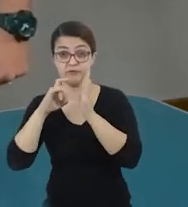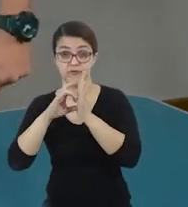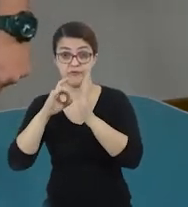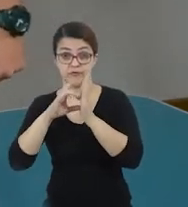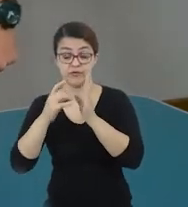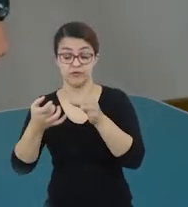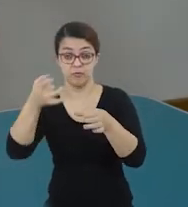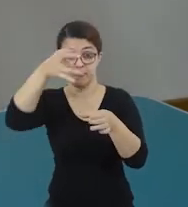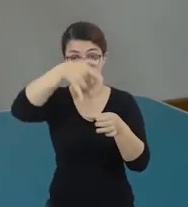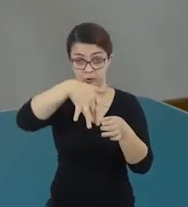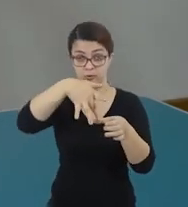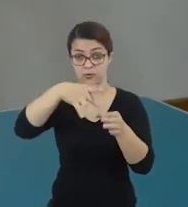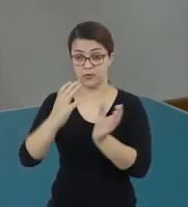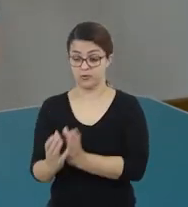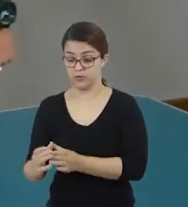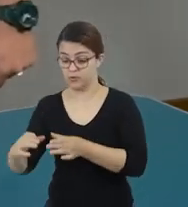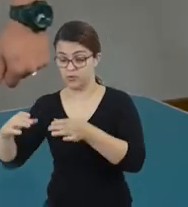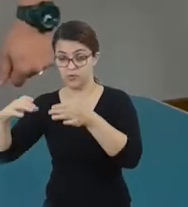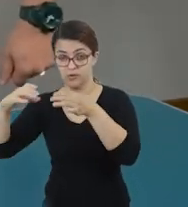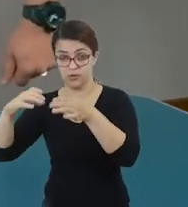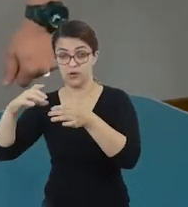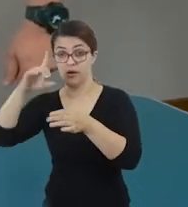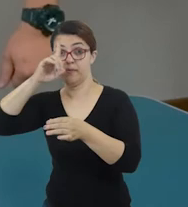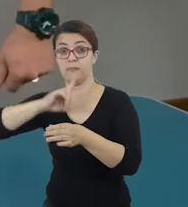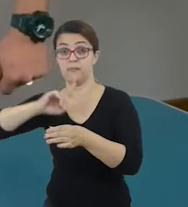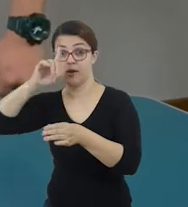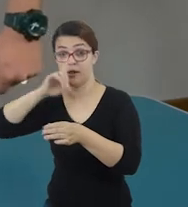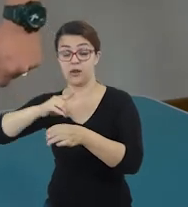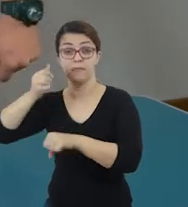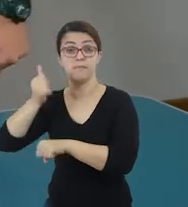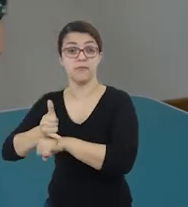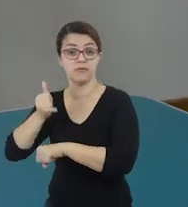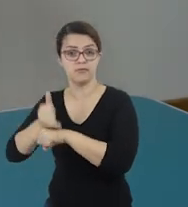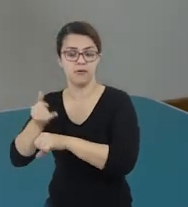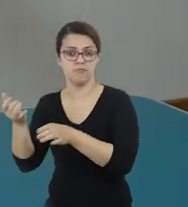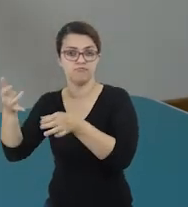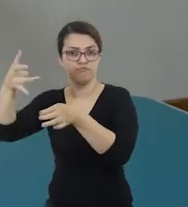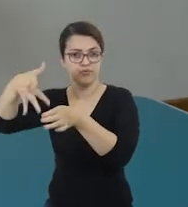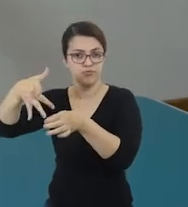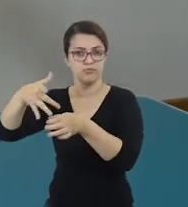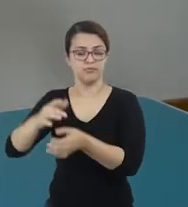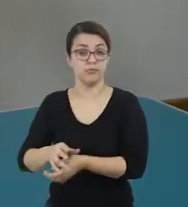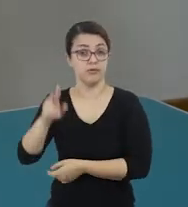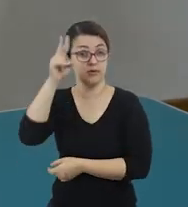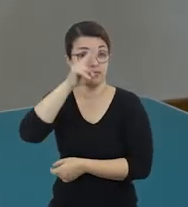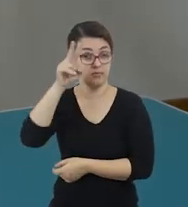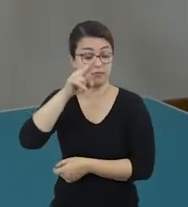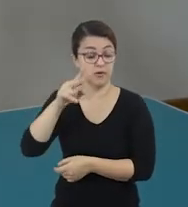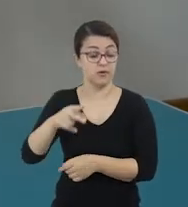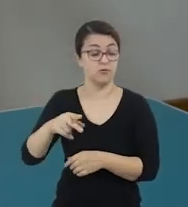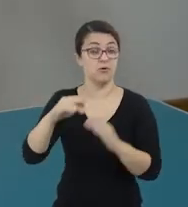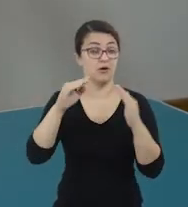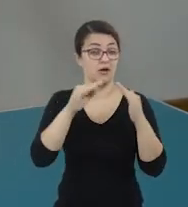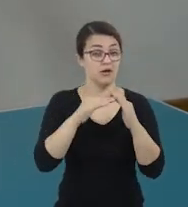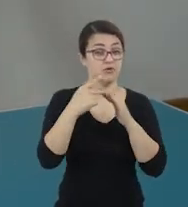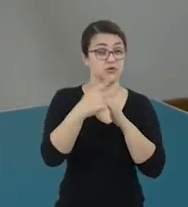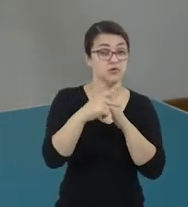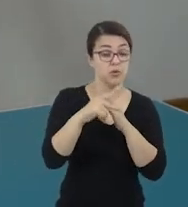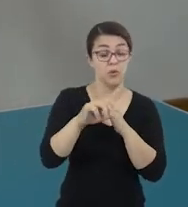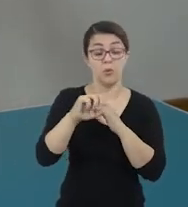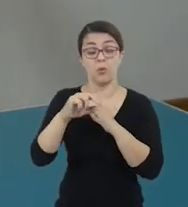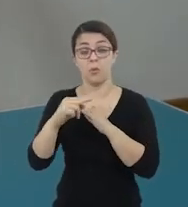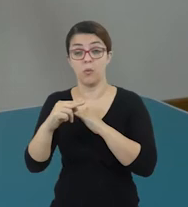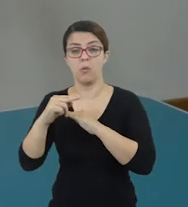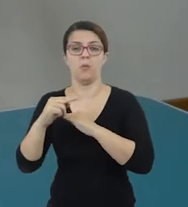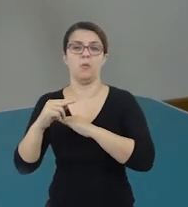verde, vidro. Ok? Lata verde, vidro. E na lata amarela, metal. Lembrando que se na sua casa, no seu bairro, ainda não tem a